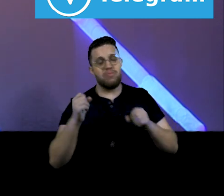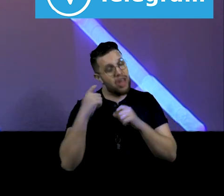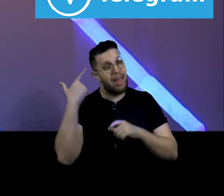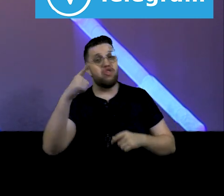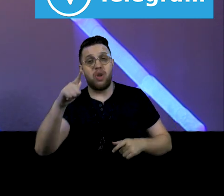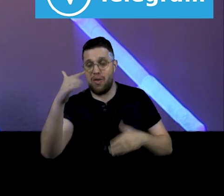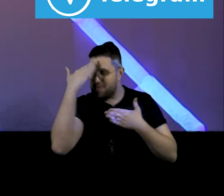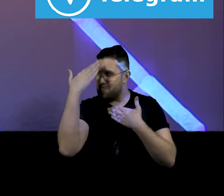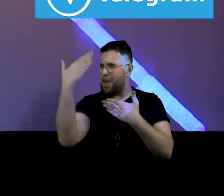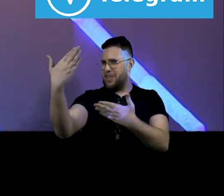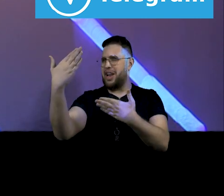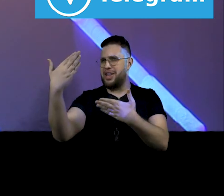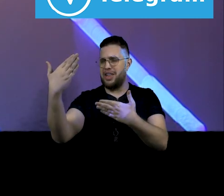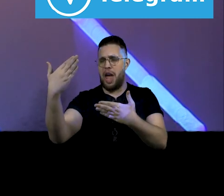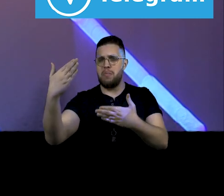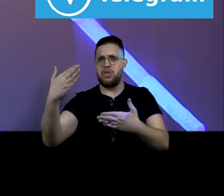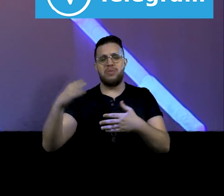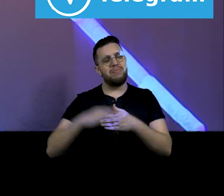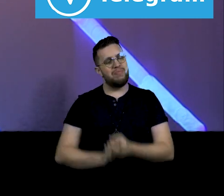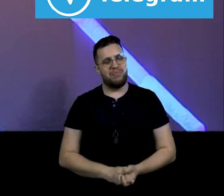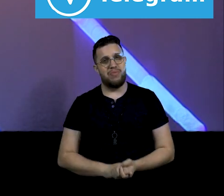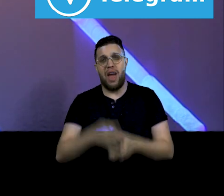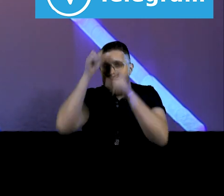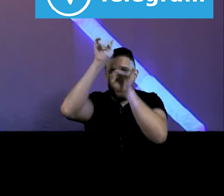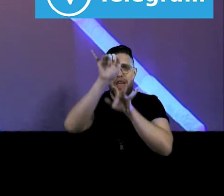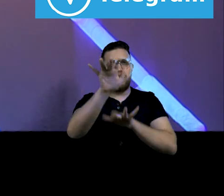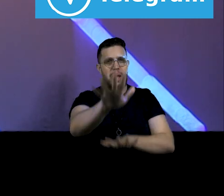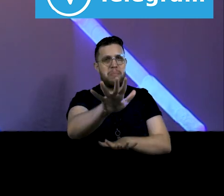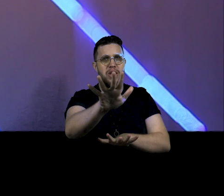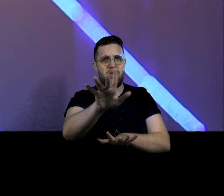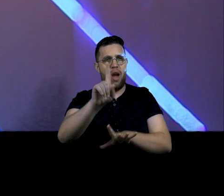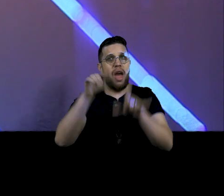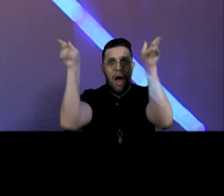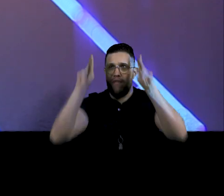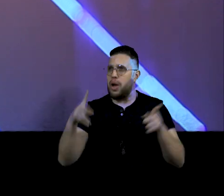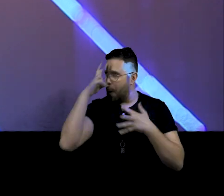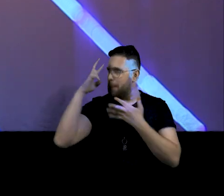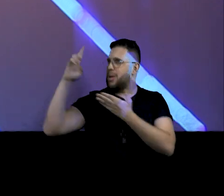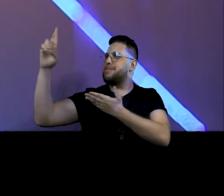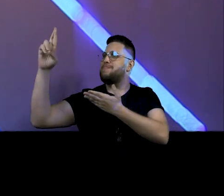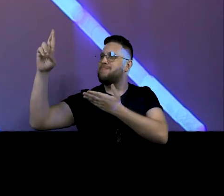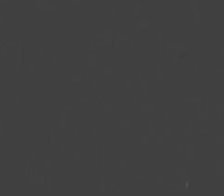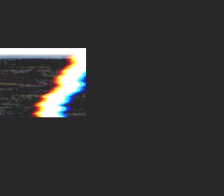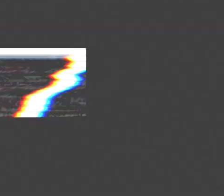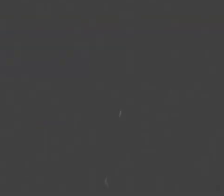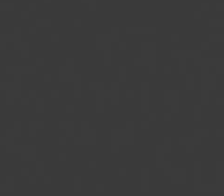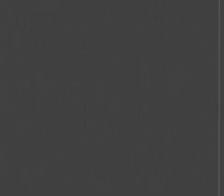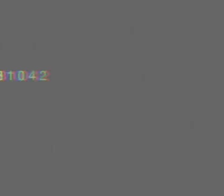Mais uma vez, nós da Igreja Central agradecemos. Deus os abençoe e fiquem na paz.